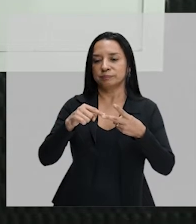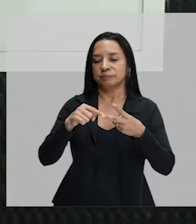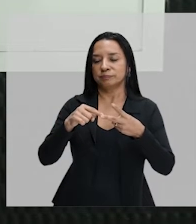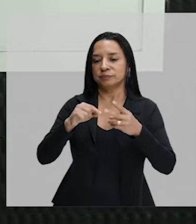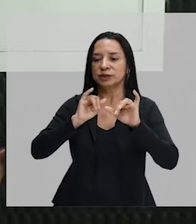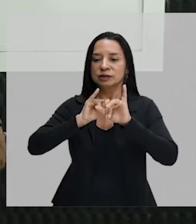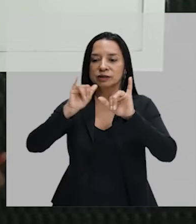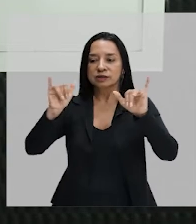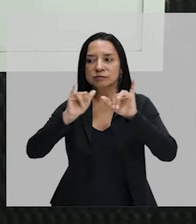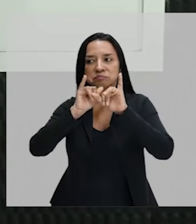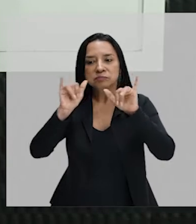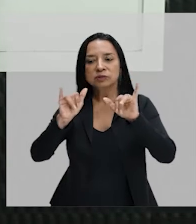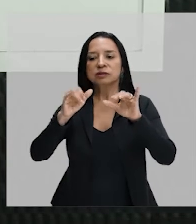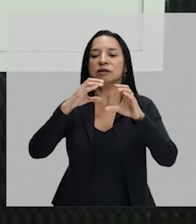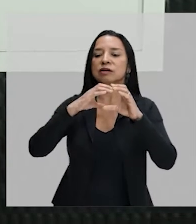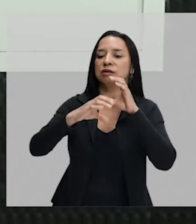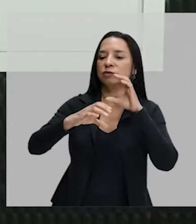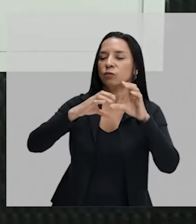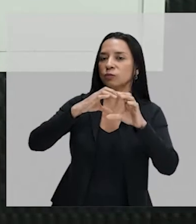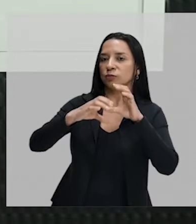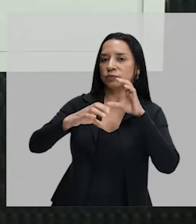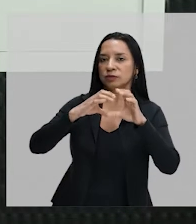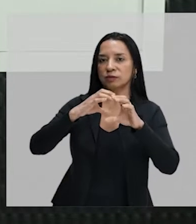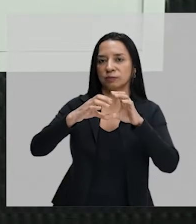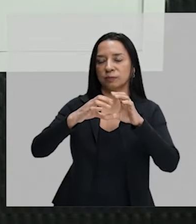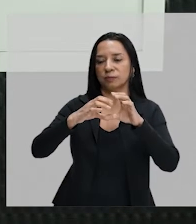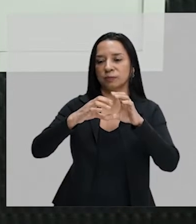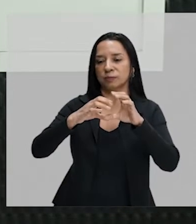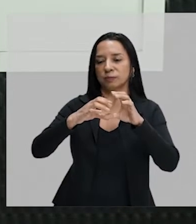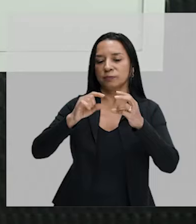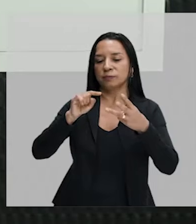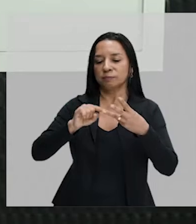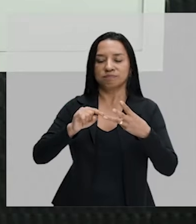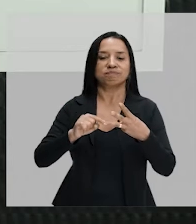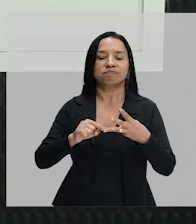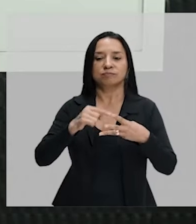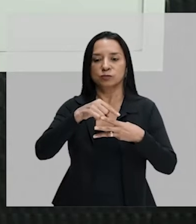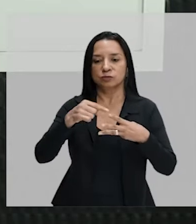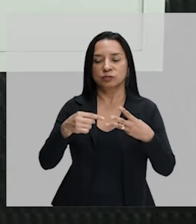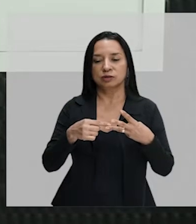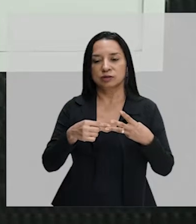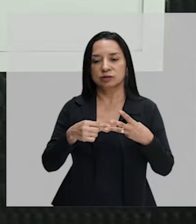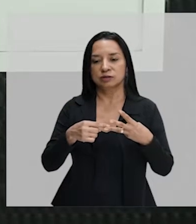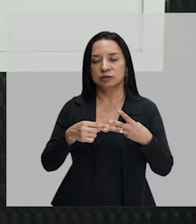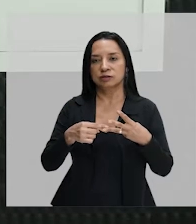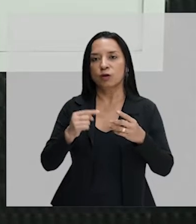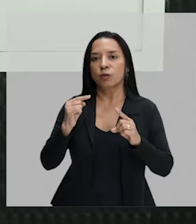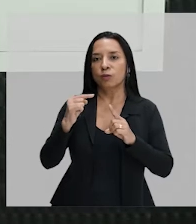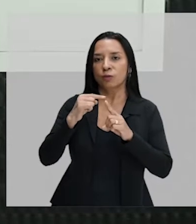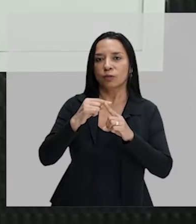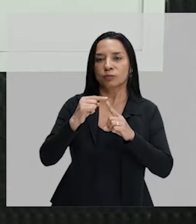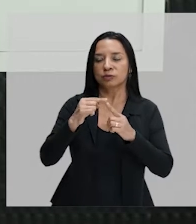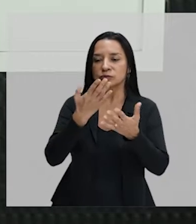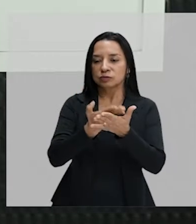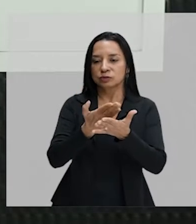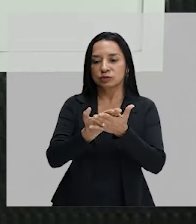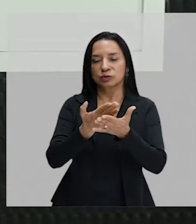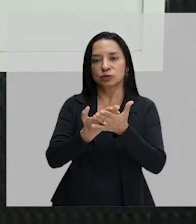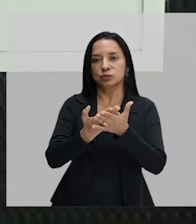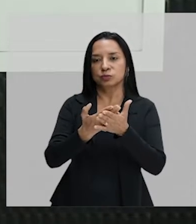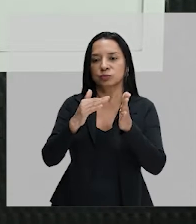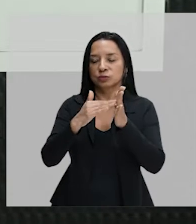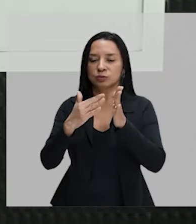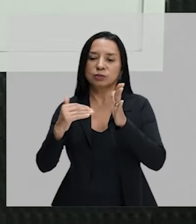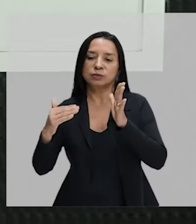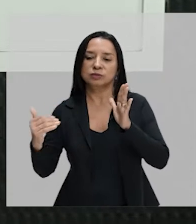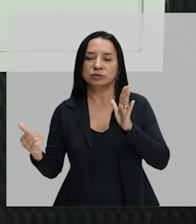expressar e comunicar. Então, o objeto de estudo da estética é um objeto de representação, é um objeto de